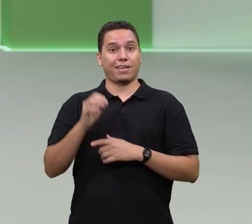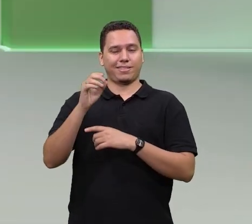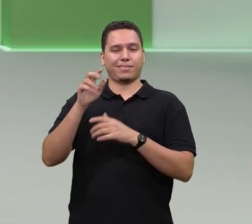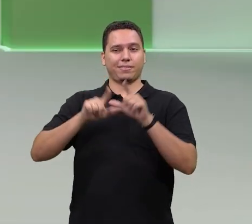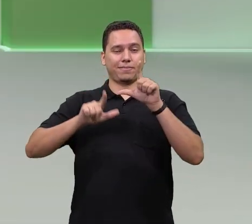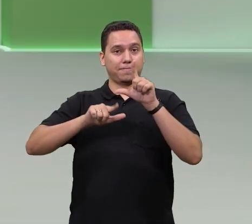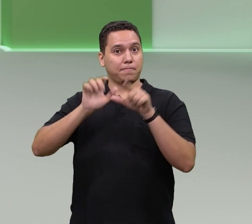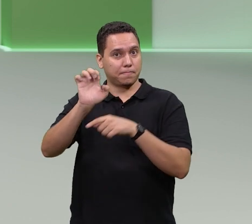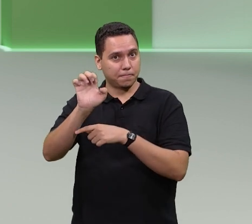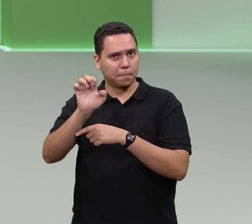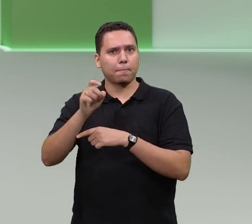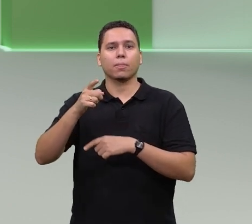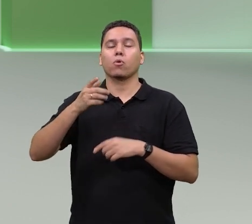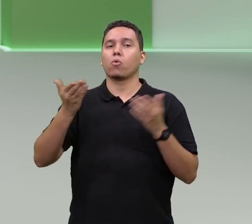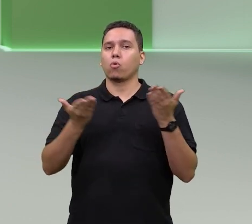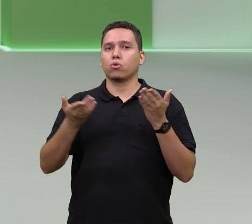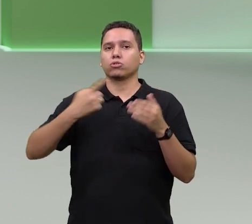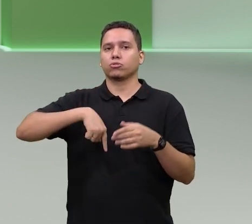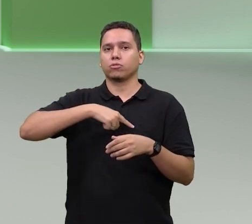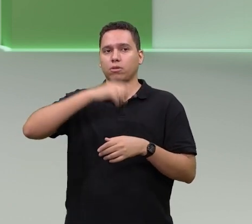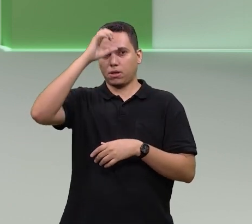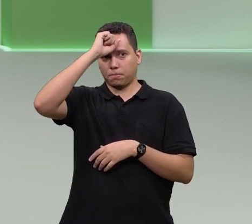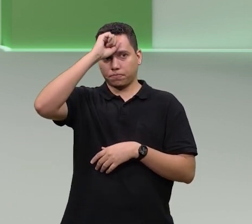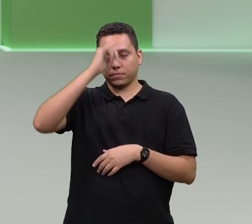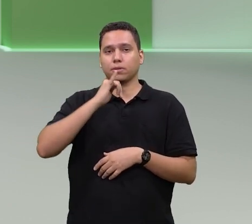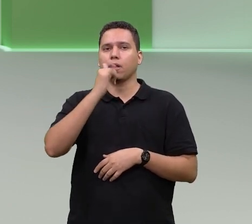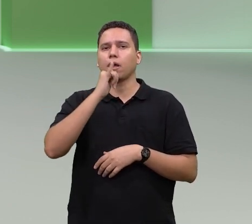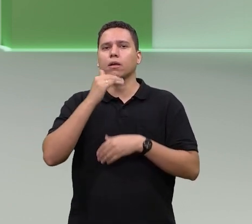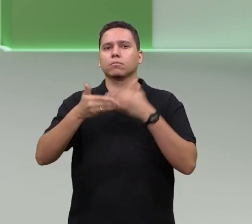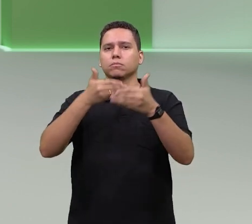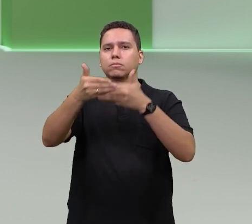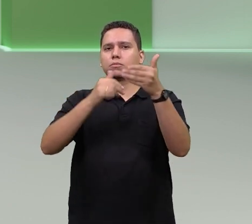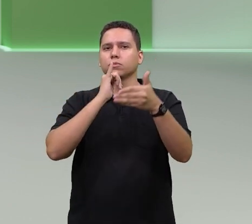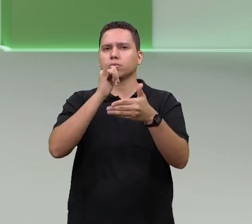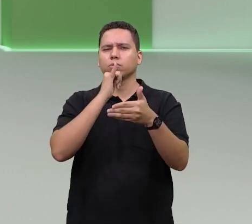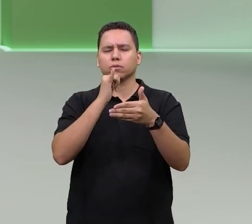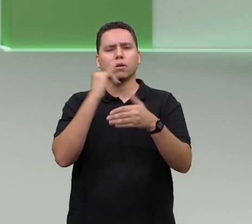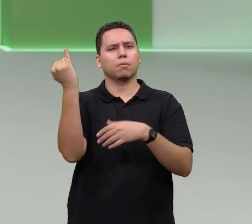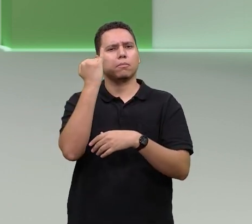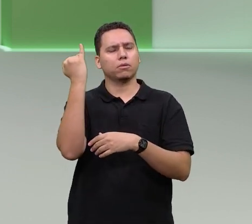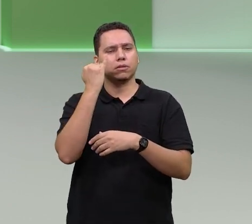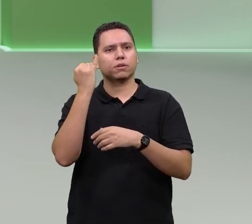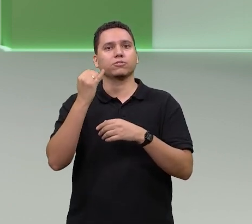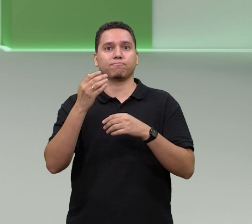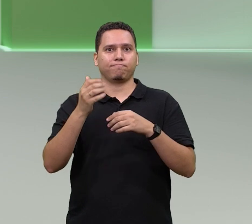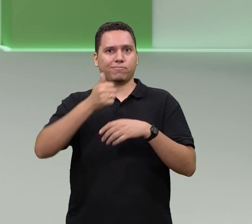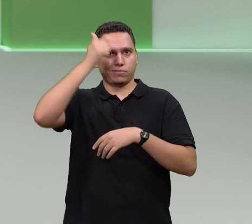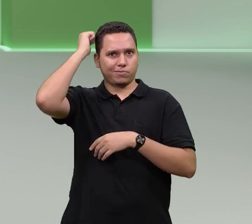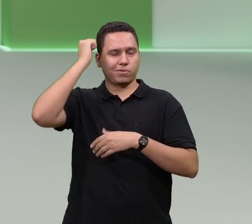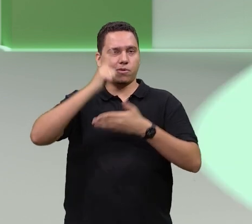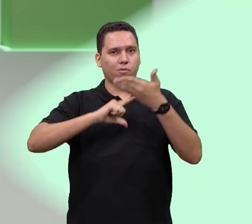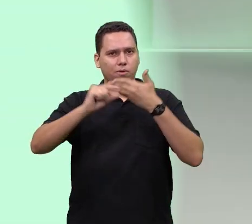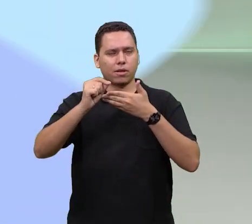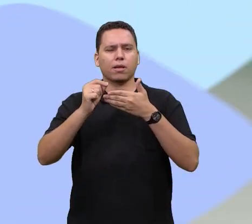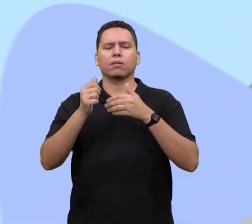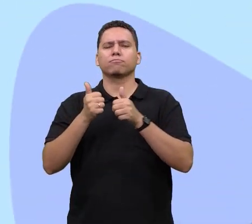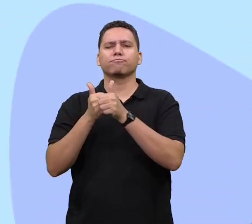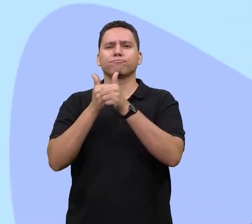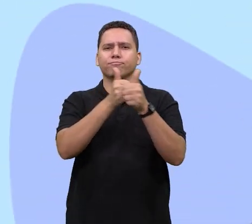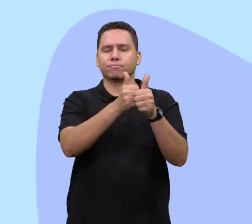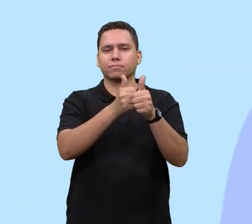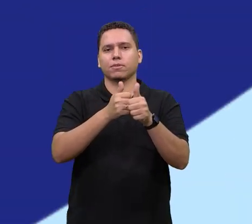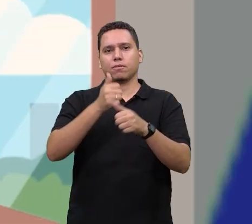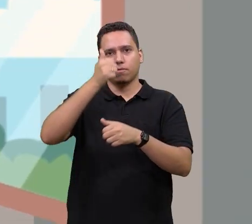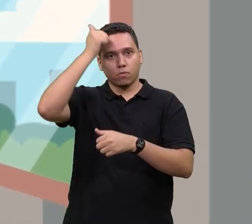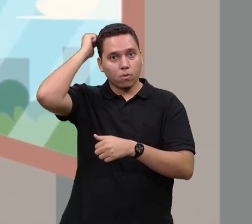o assunto referente à carga e processo de eletrização, assuntos importantes para o vestibular da UEA. Siga o Preveste UEA em todas as redes sociais.